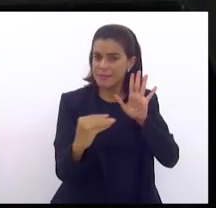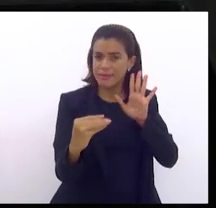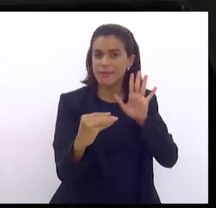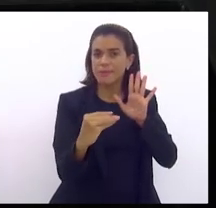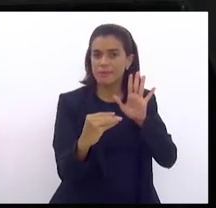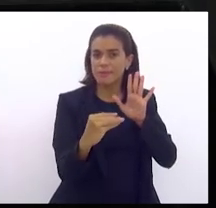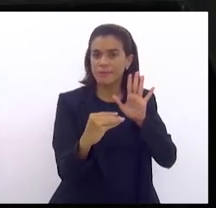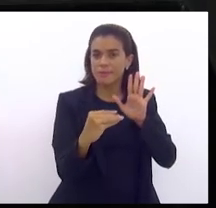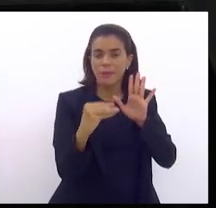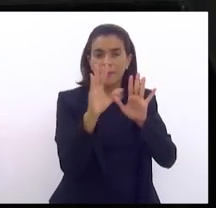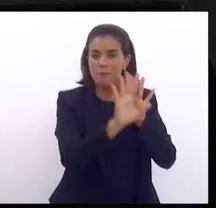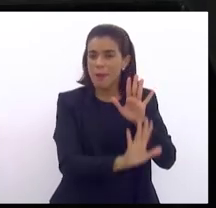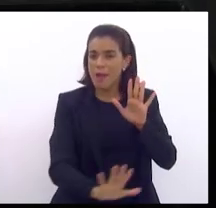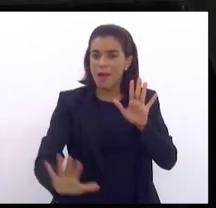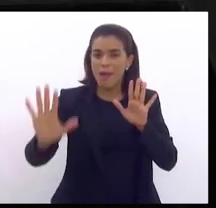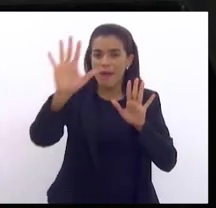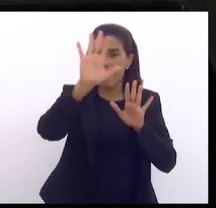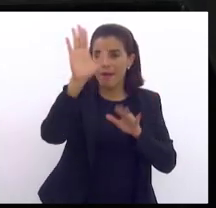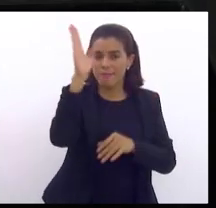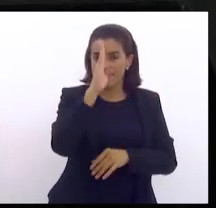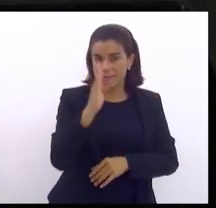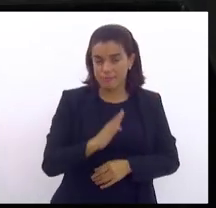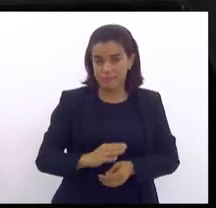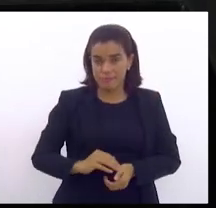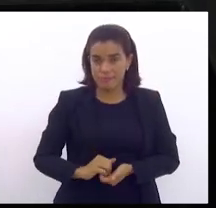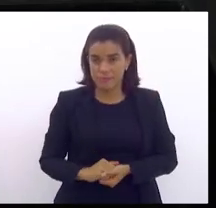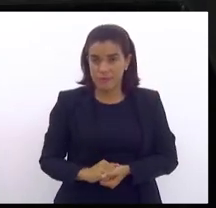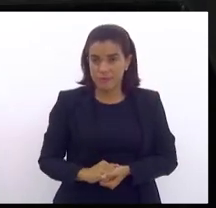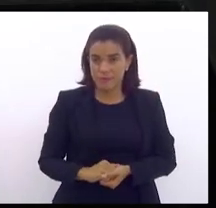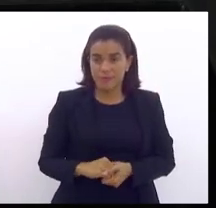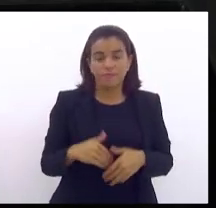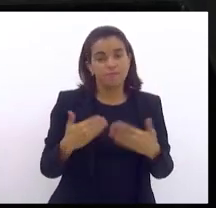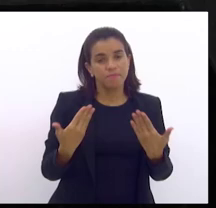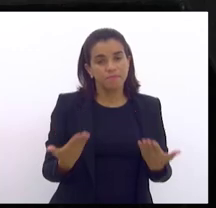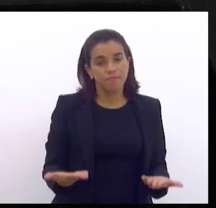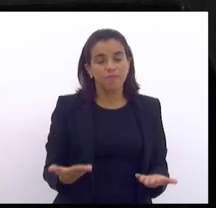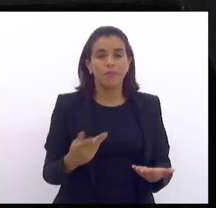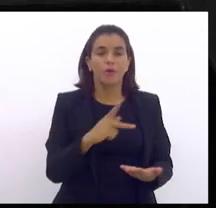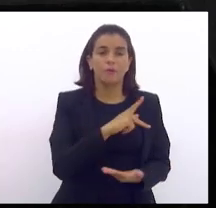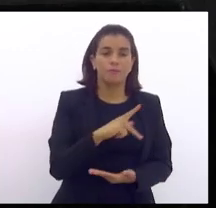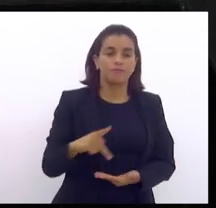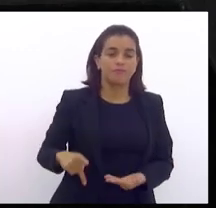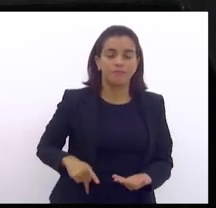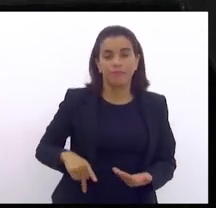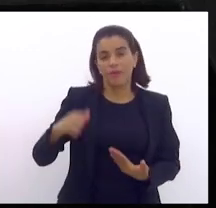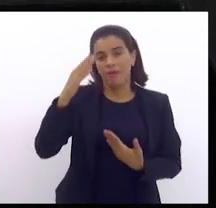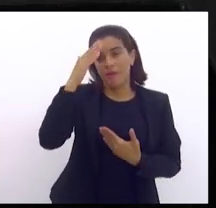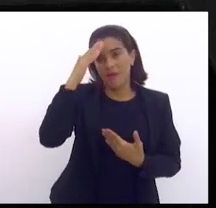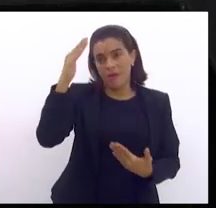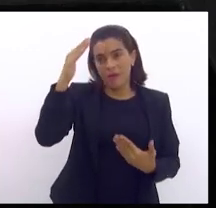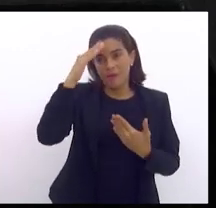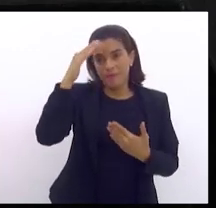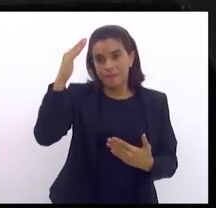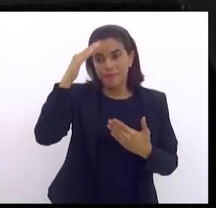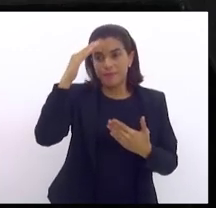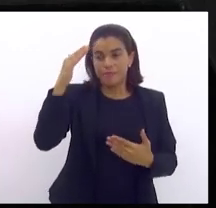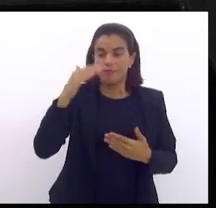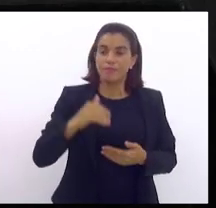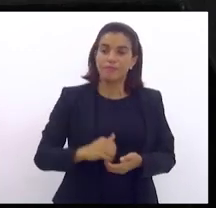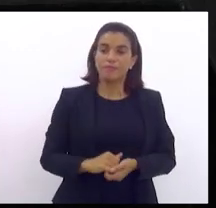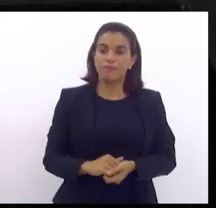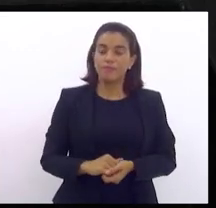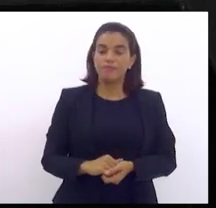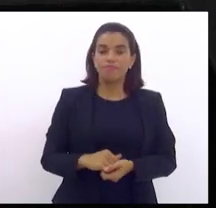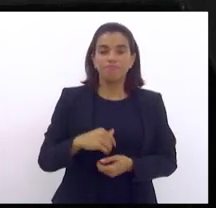sermos exemplos para todo o resto da nossa nação. Então, senhor presidente, eu queria agradecer, dizer que